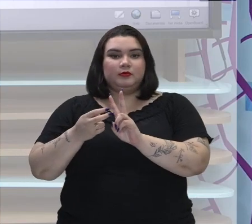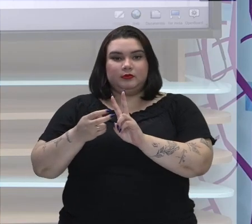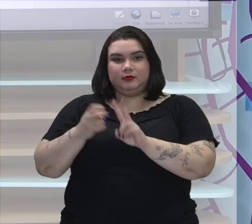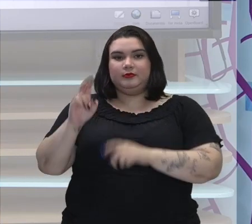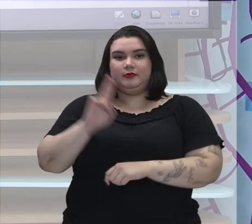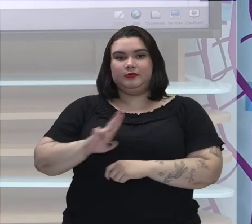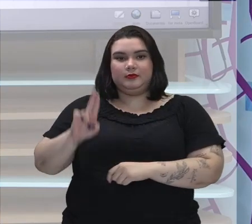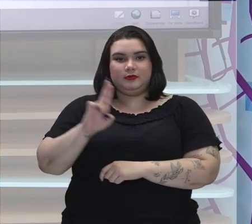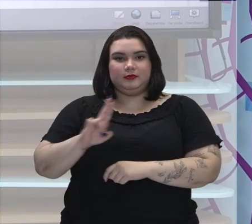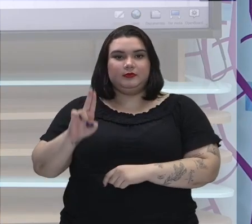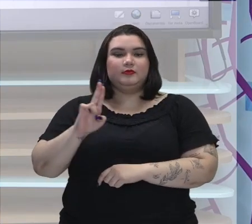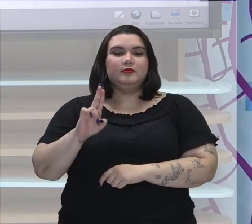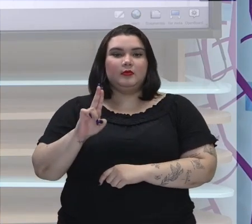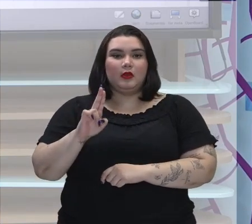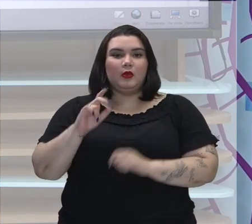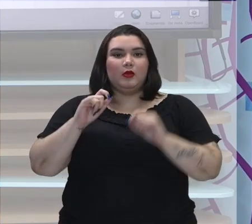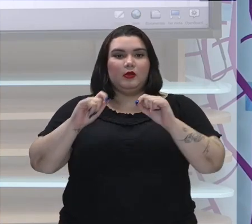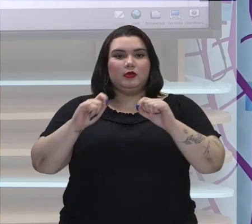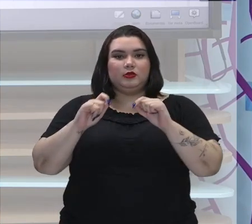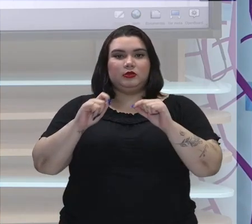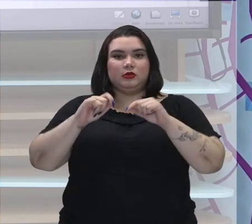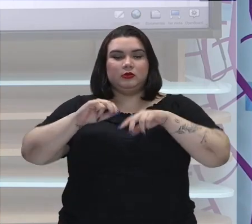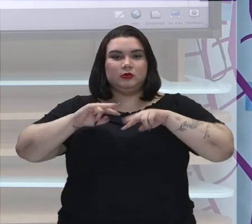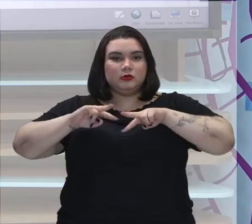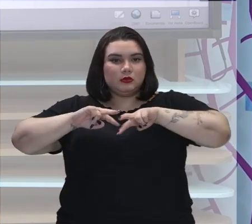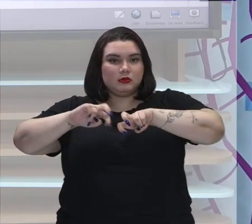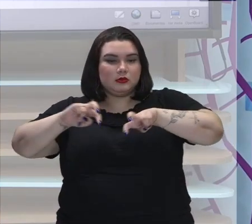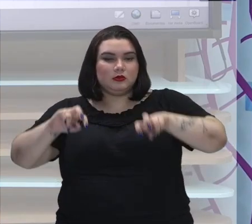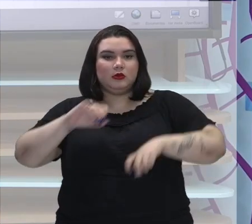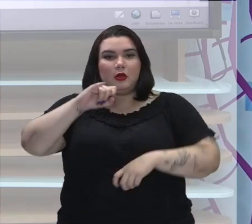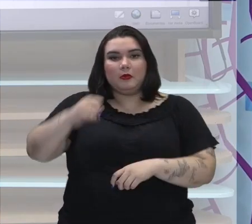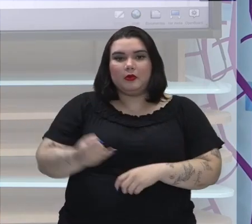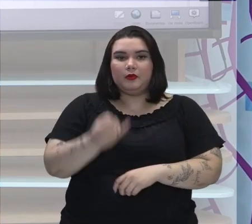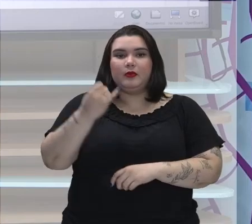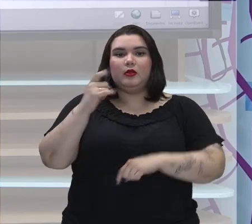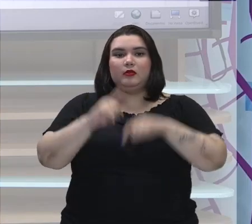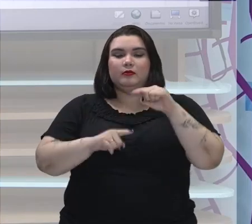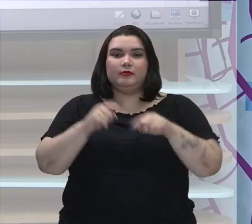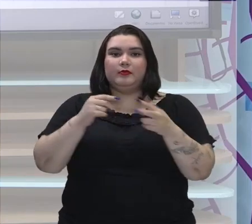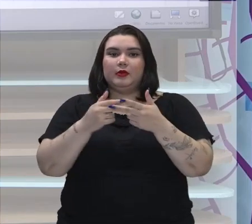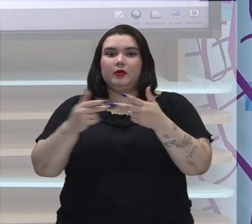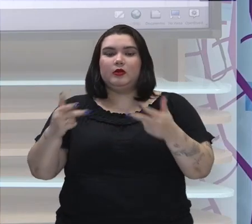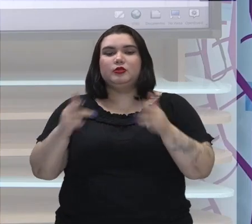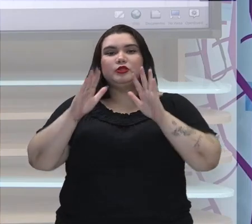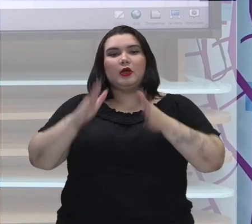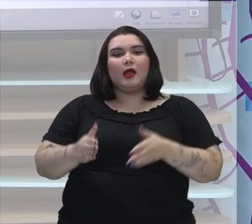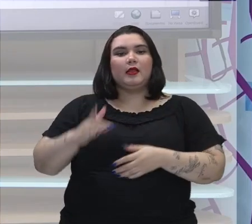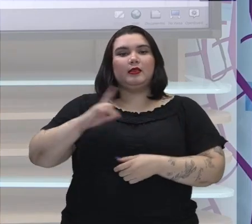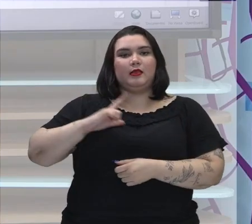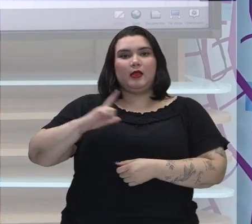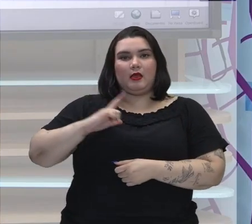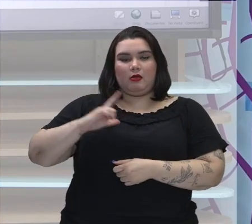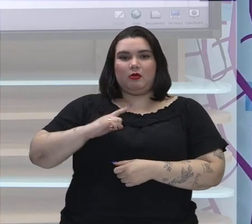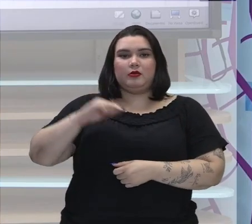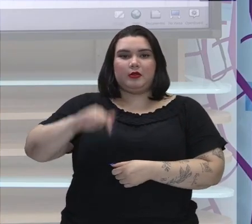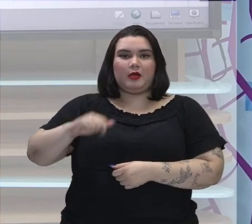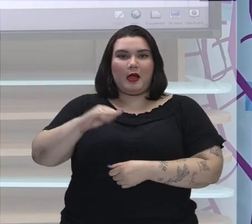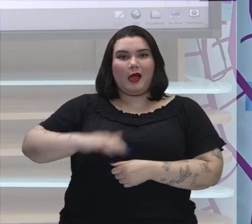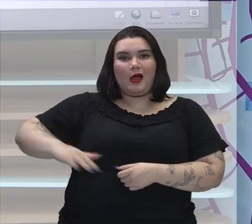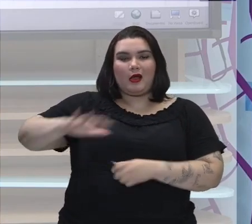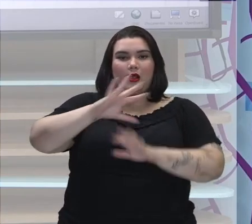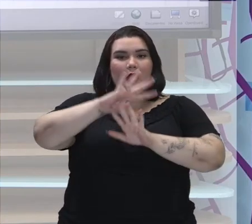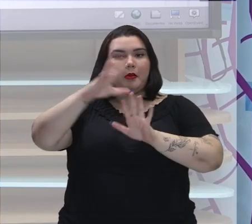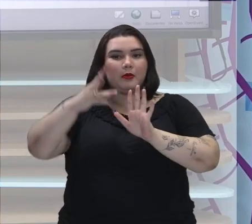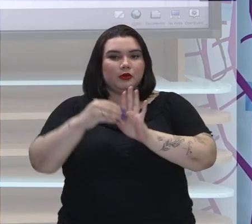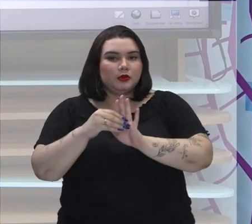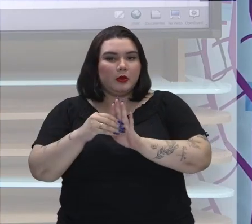justamente para explorar os produtos que existiam na região amazônica, mas